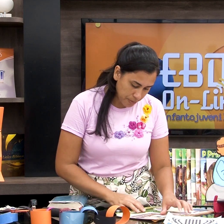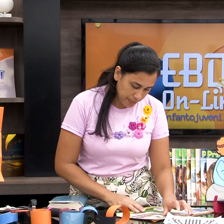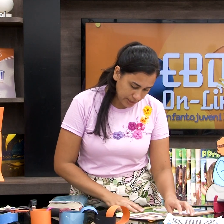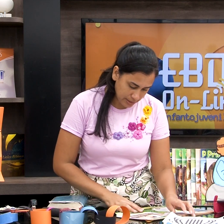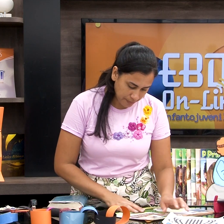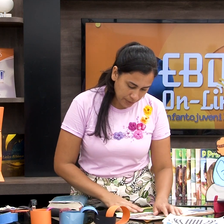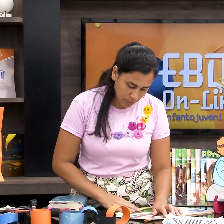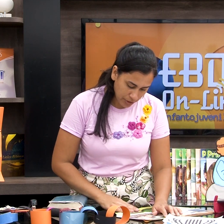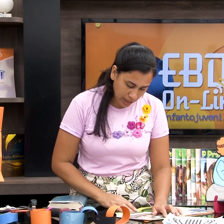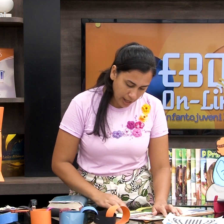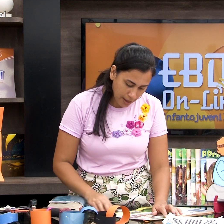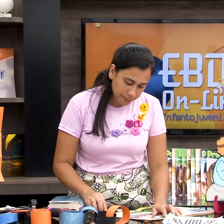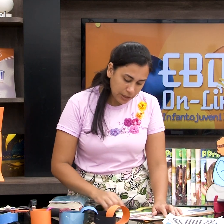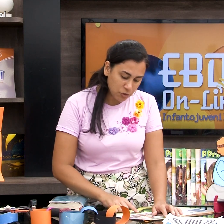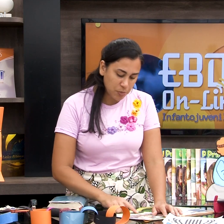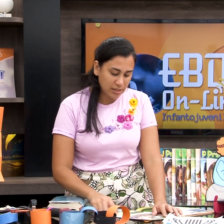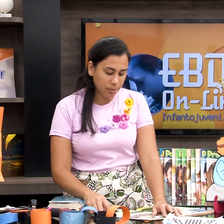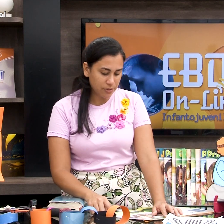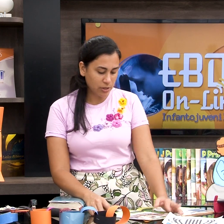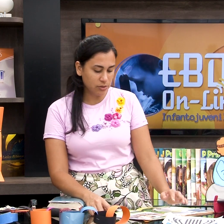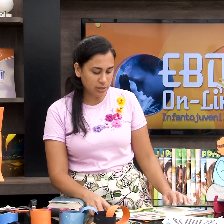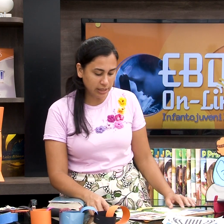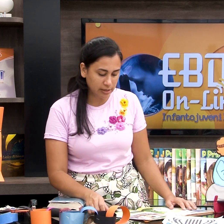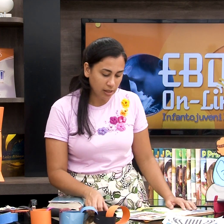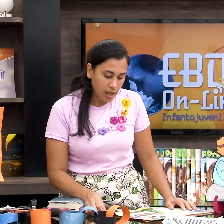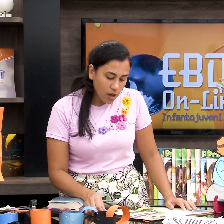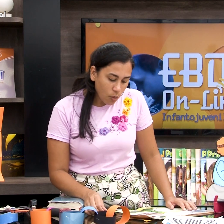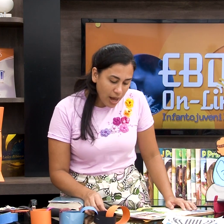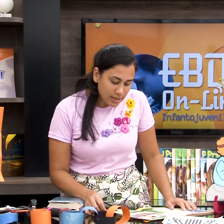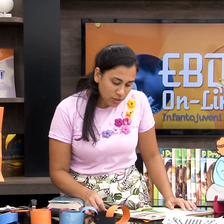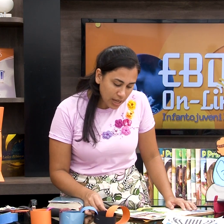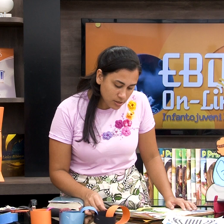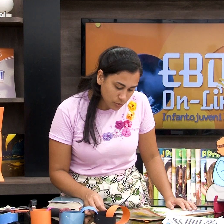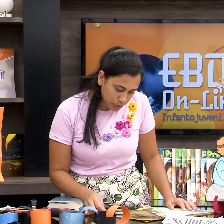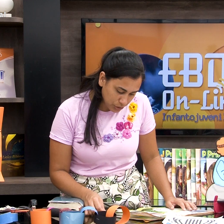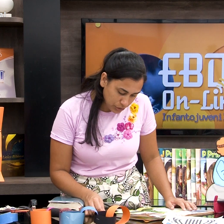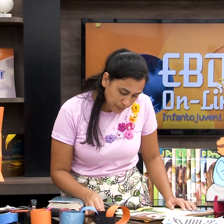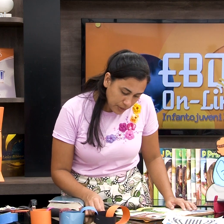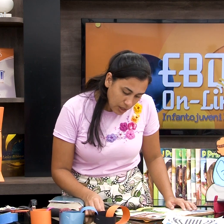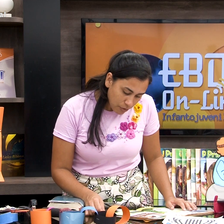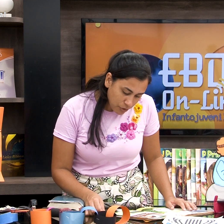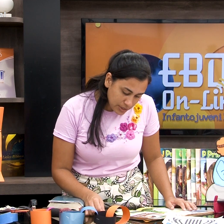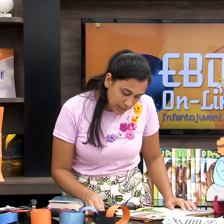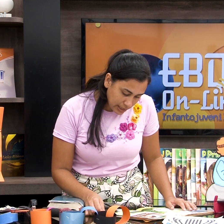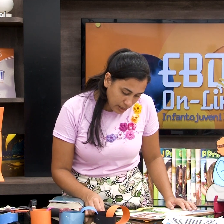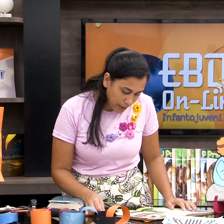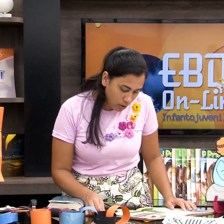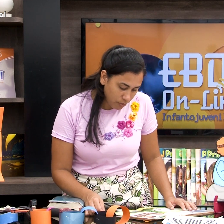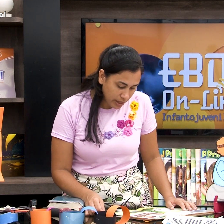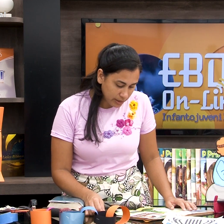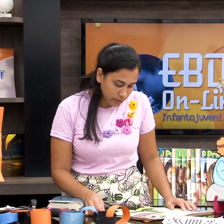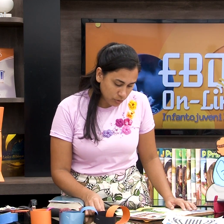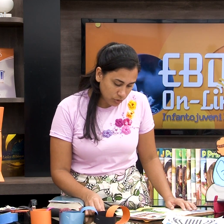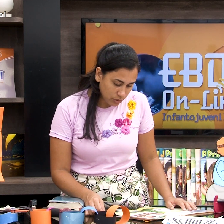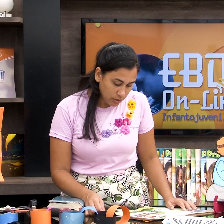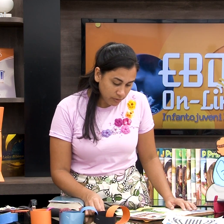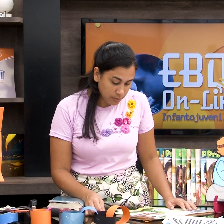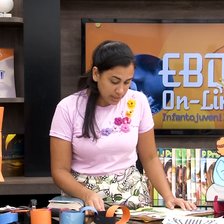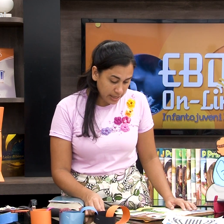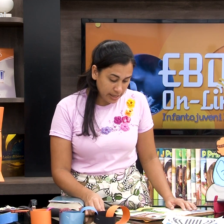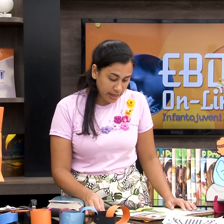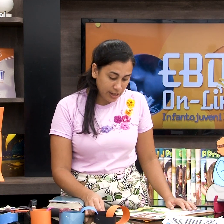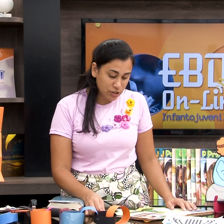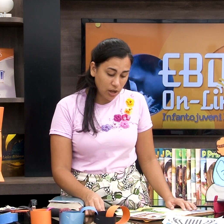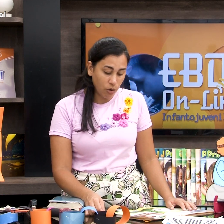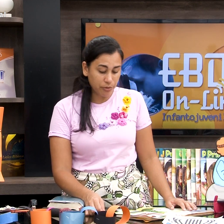ter recompensa. Então bora lá. No espaço da professora diz o seguinte. Quais as razões você teria para louvar a Deus?